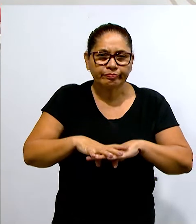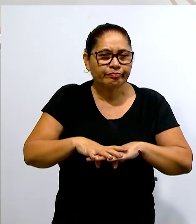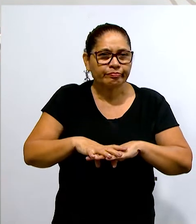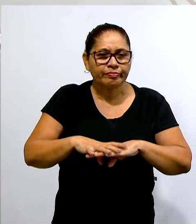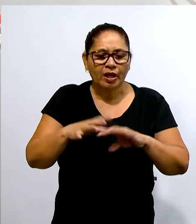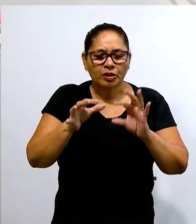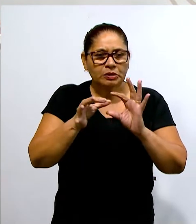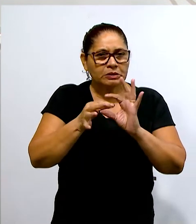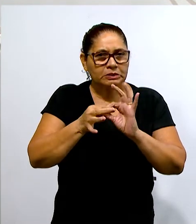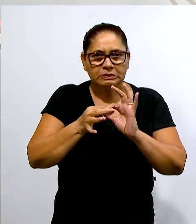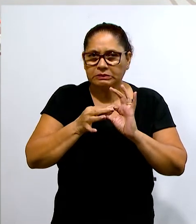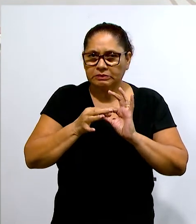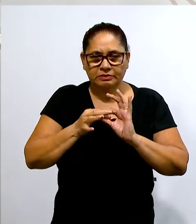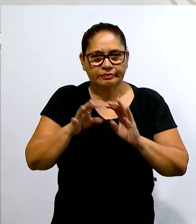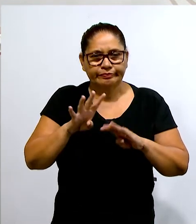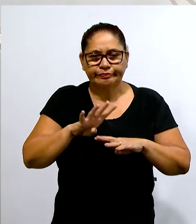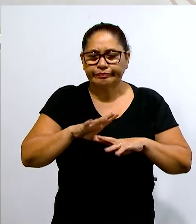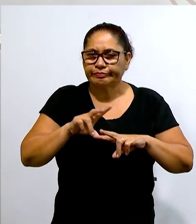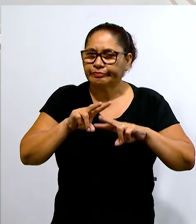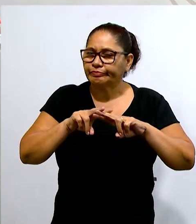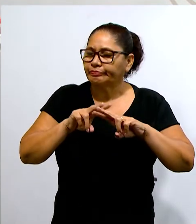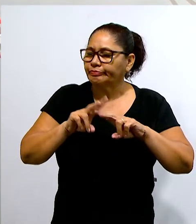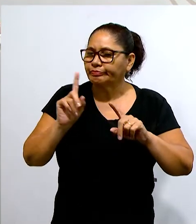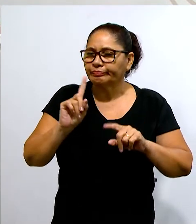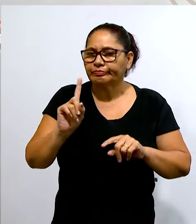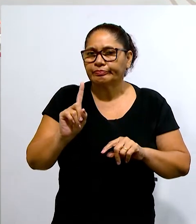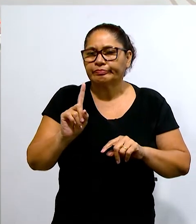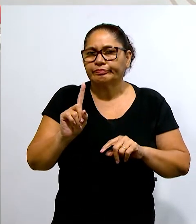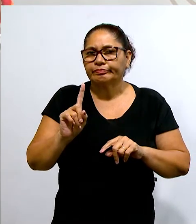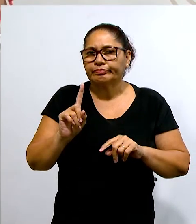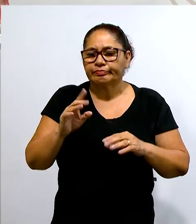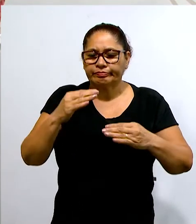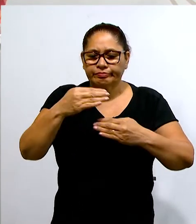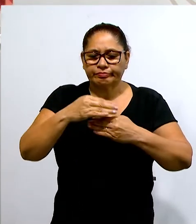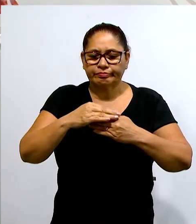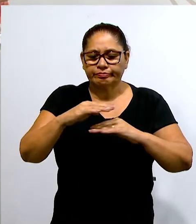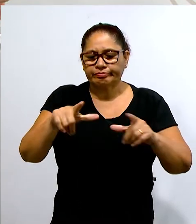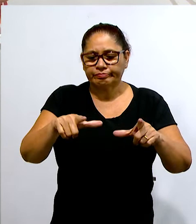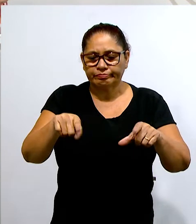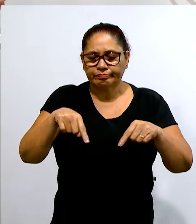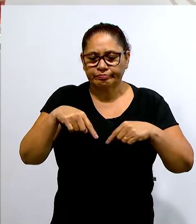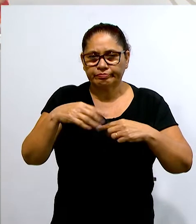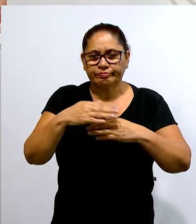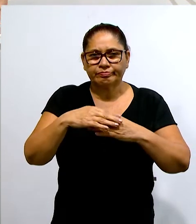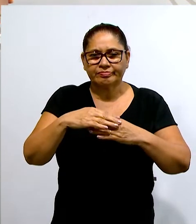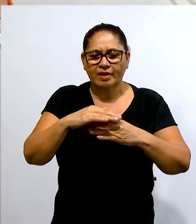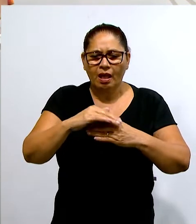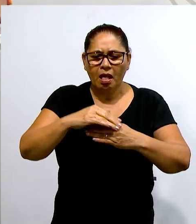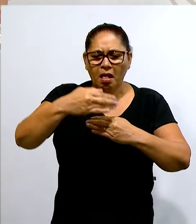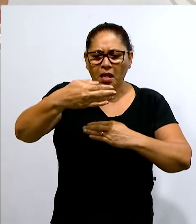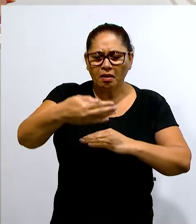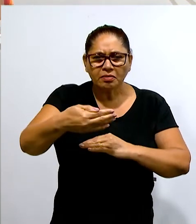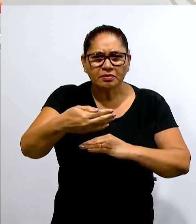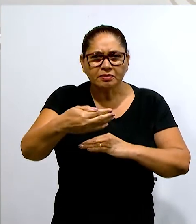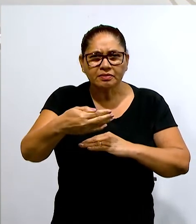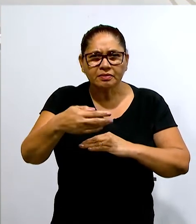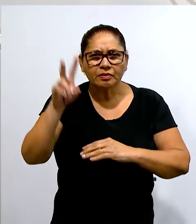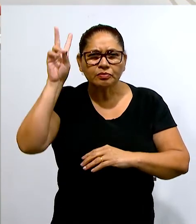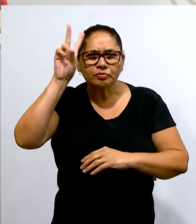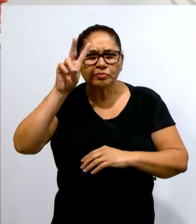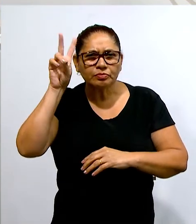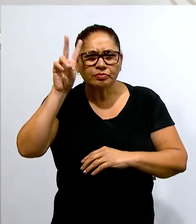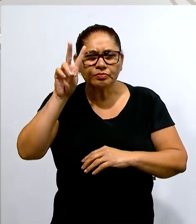estão presos e estanques em numa determinada caixinha que você vai lá. Agora abra uma caixinha da